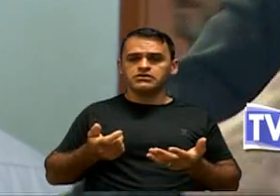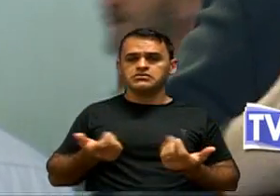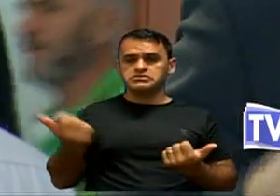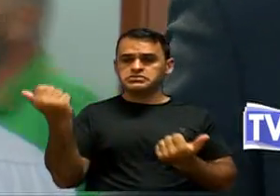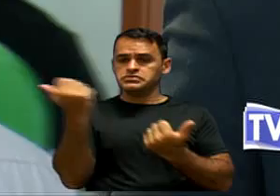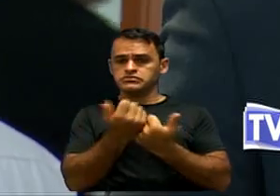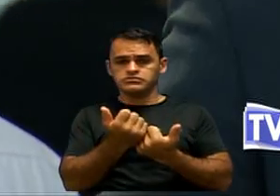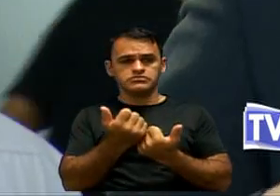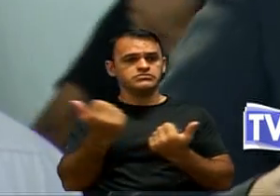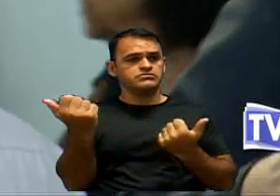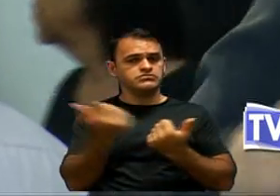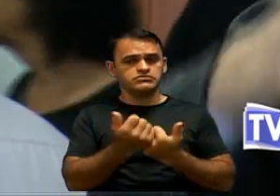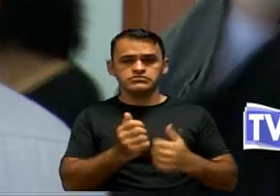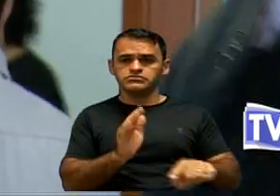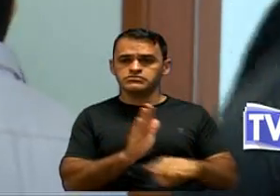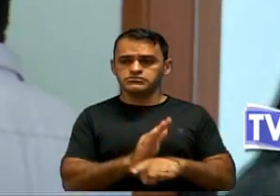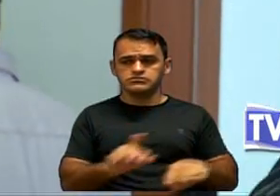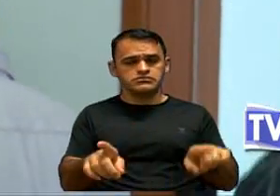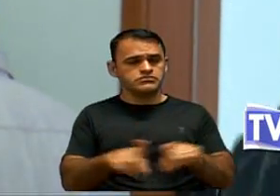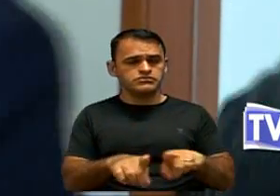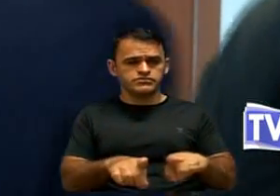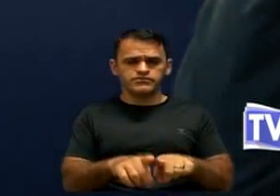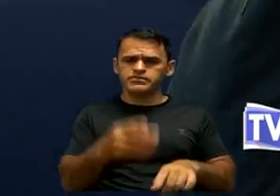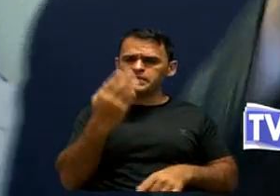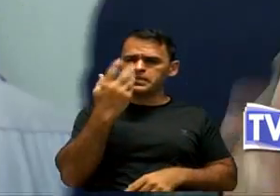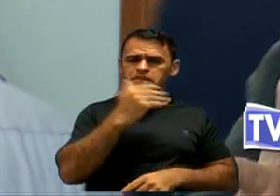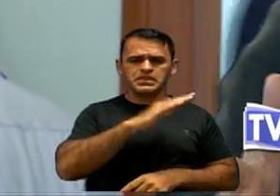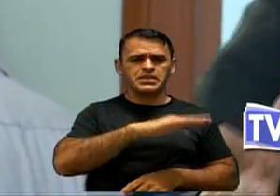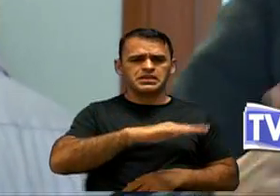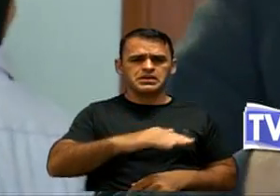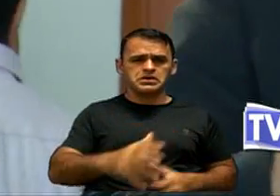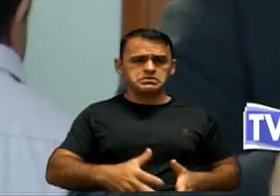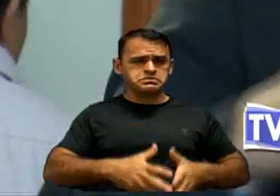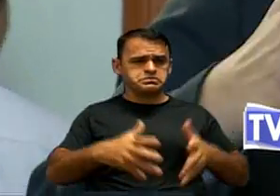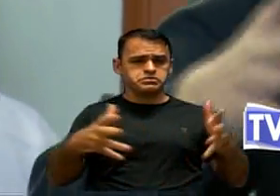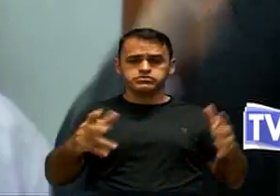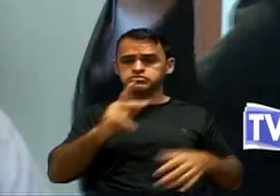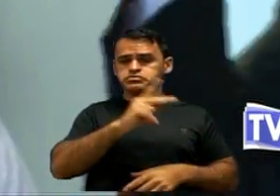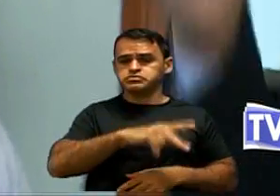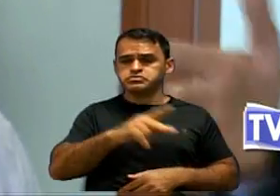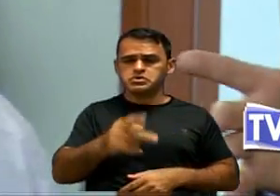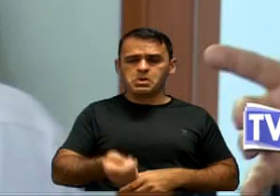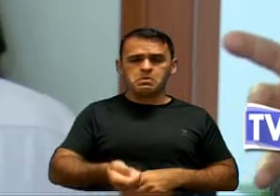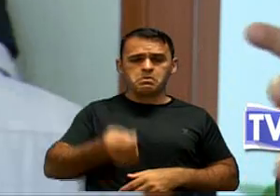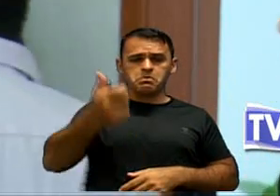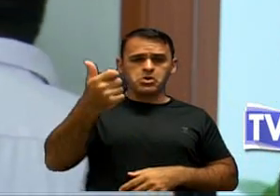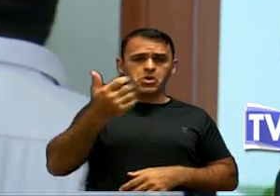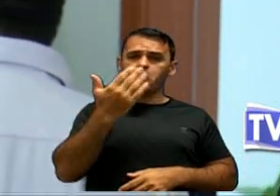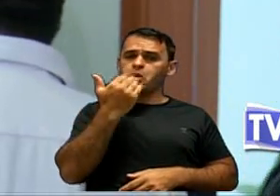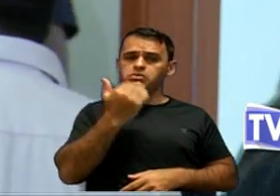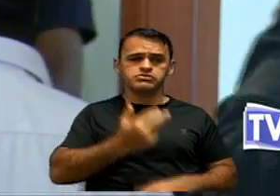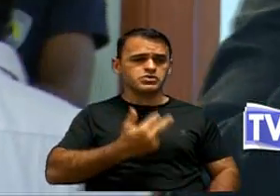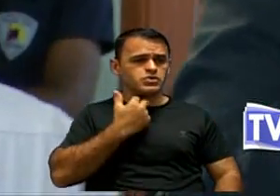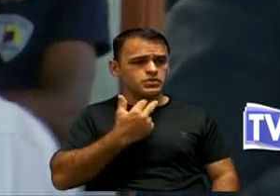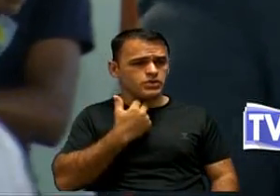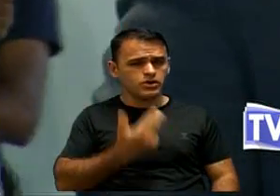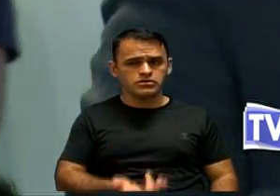escolas lotadas, muitas crianças, poucos professores e sem o direito da alimentação.